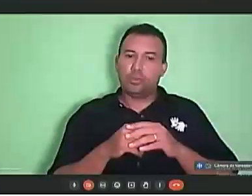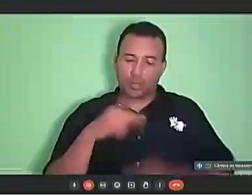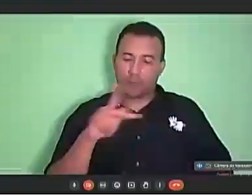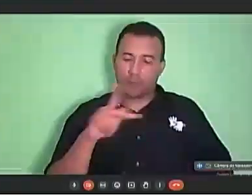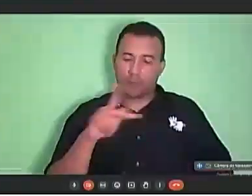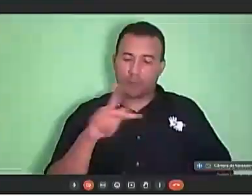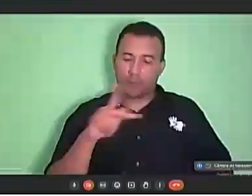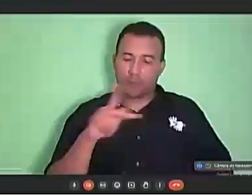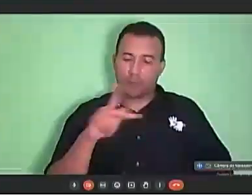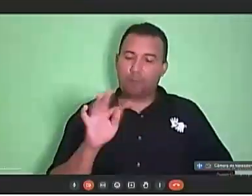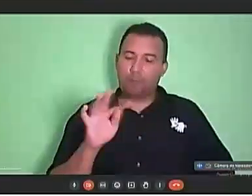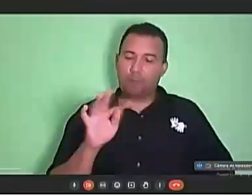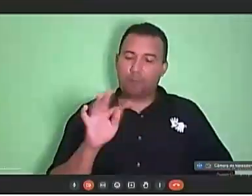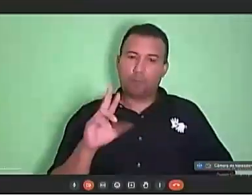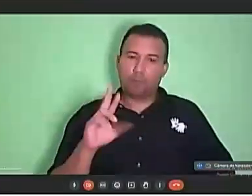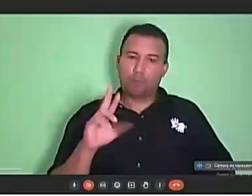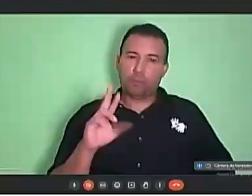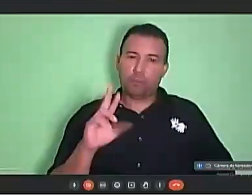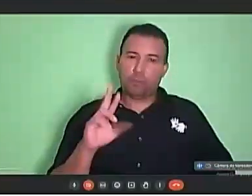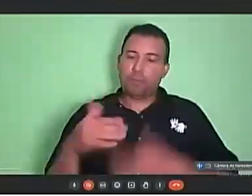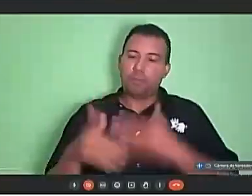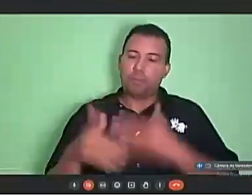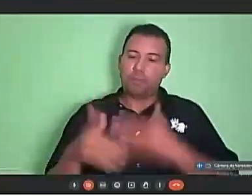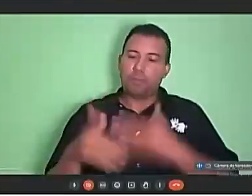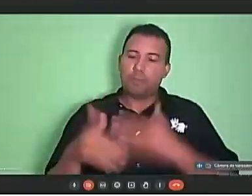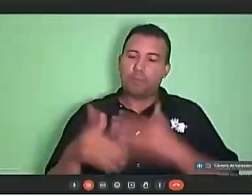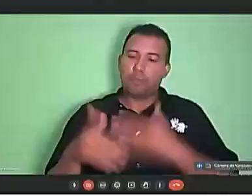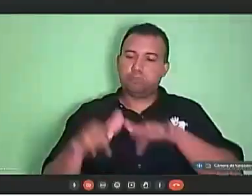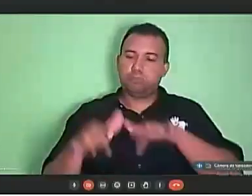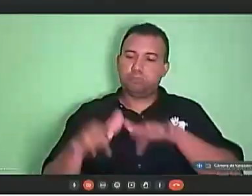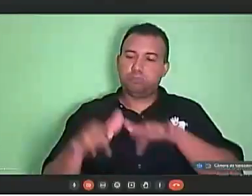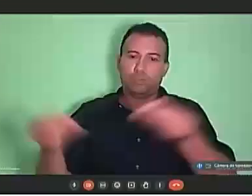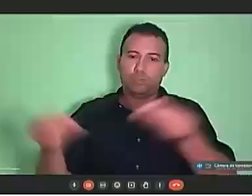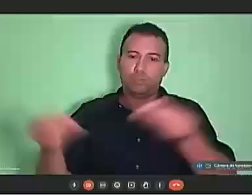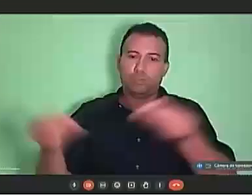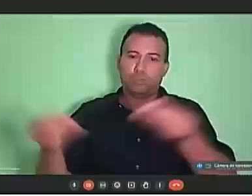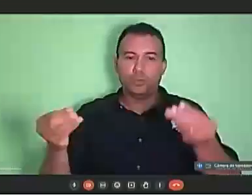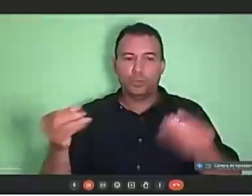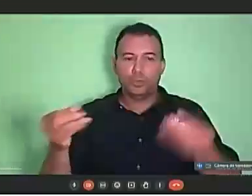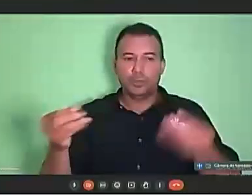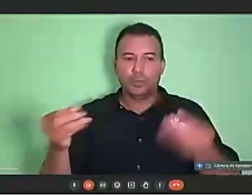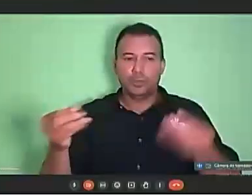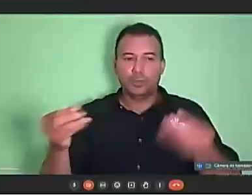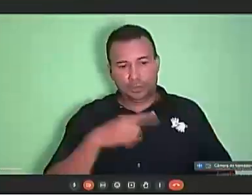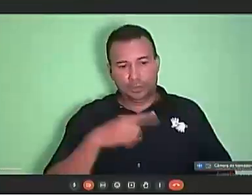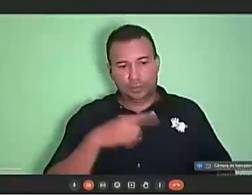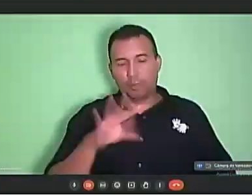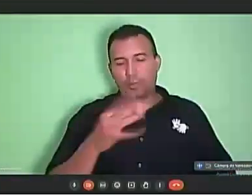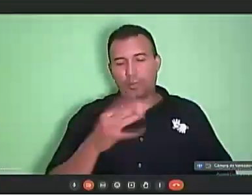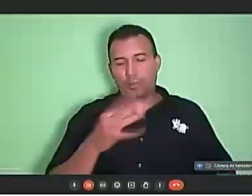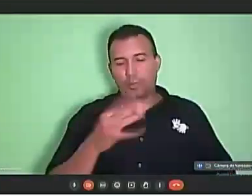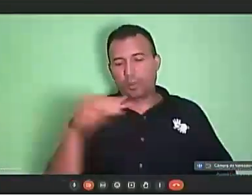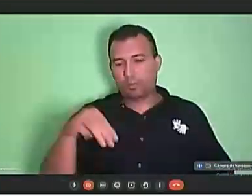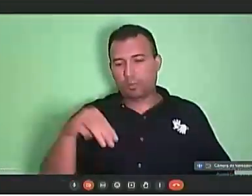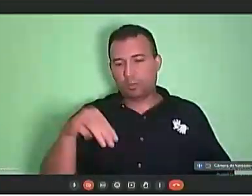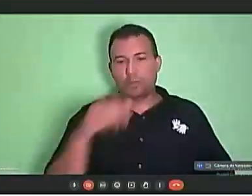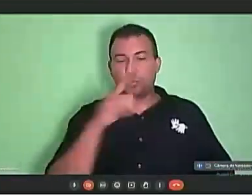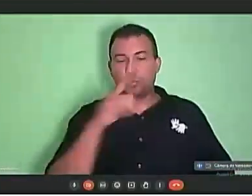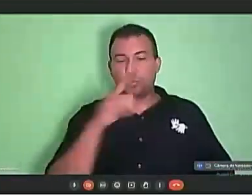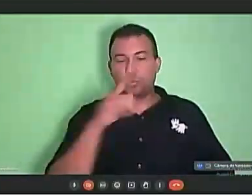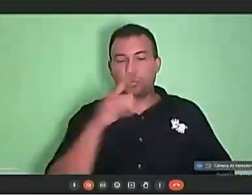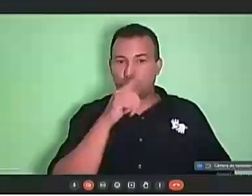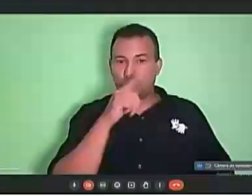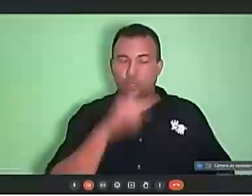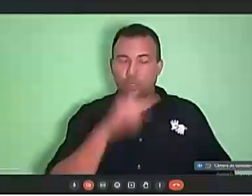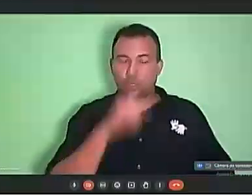se perdendo à medida que sobe, e o fato de você rebaixar ali em Porto Vitória quase 4 metros de água resulta em menos de 1 metro aqui em União da